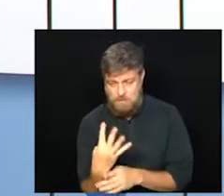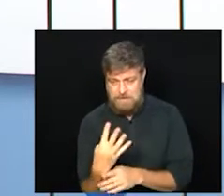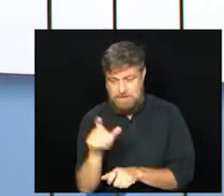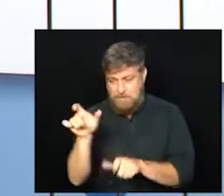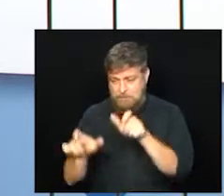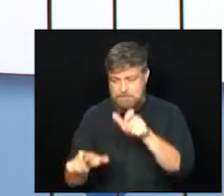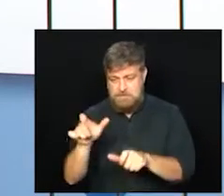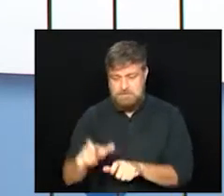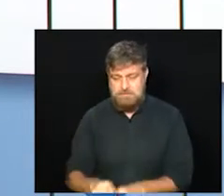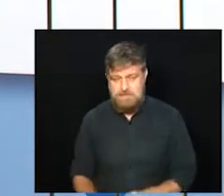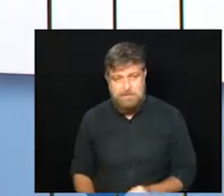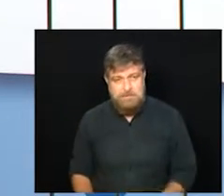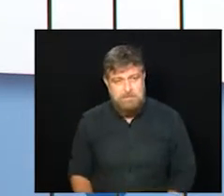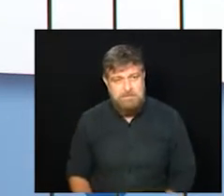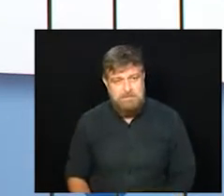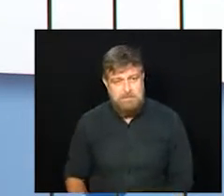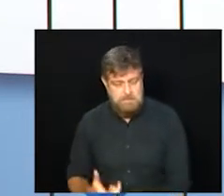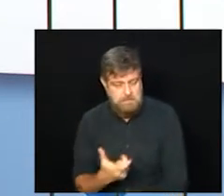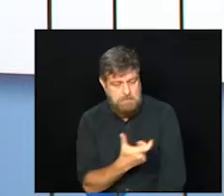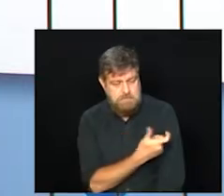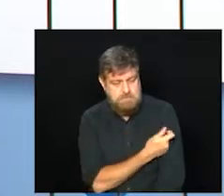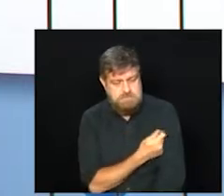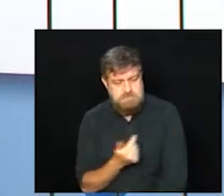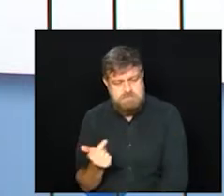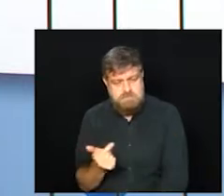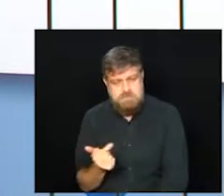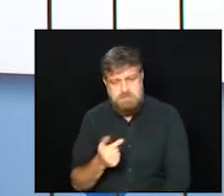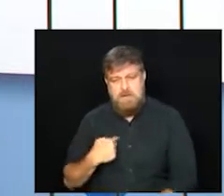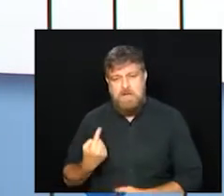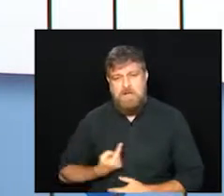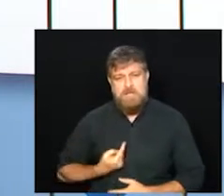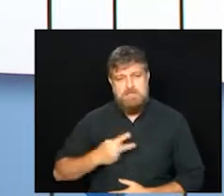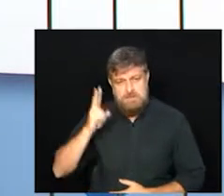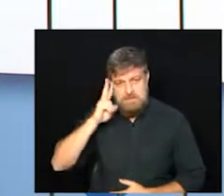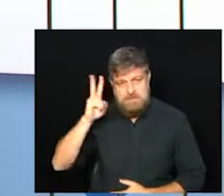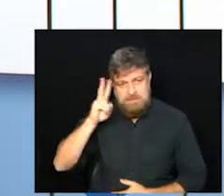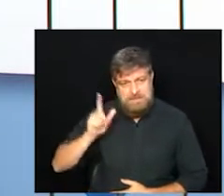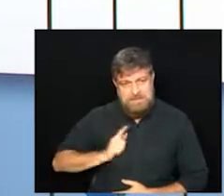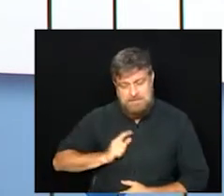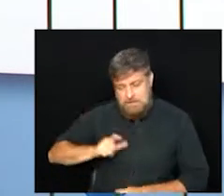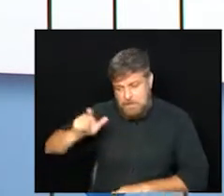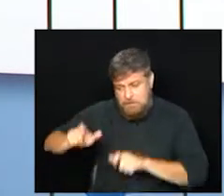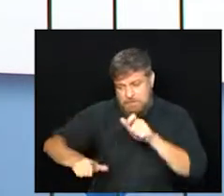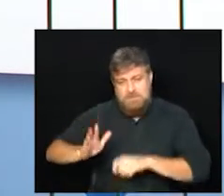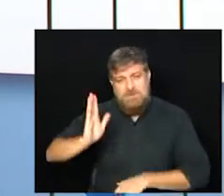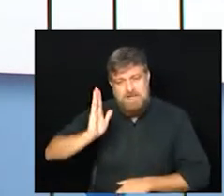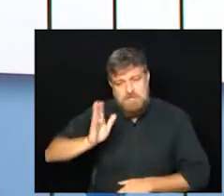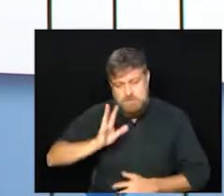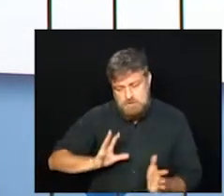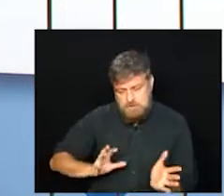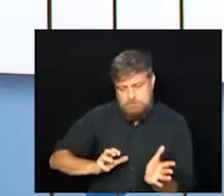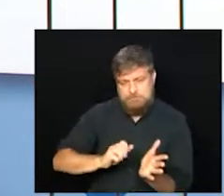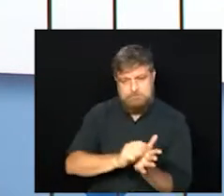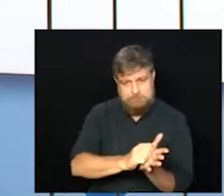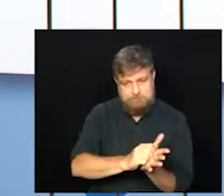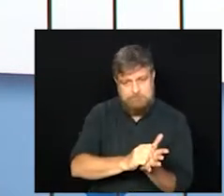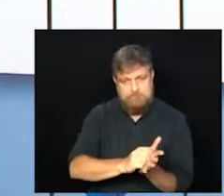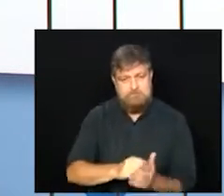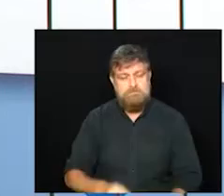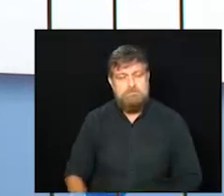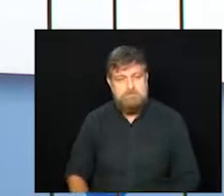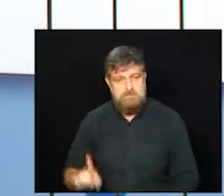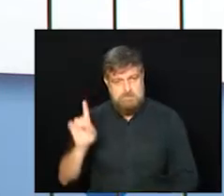foram imunizadas com a segunda dose. A gente lembra que várias pessoas já tinham feito o agendamento para esta